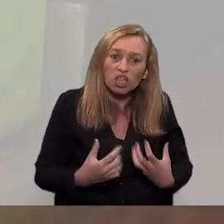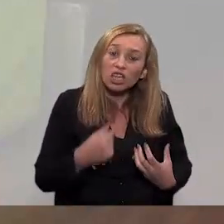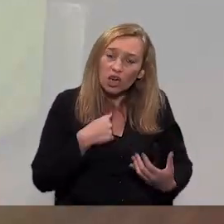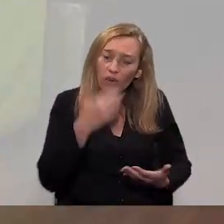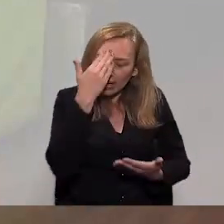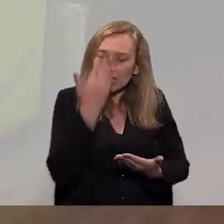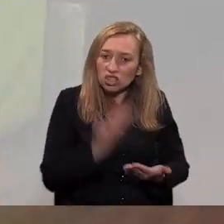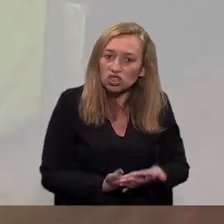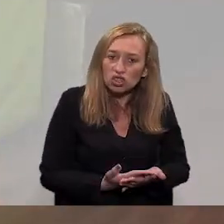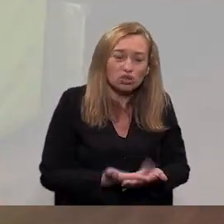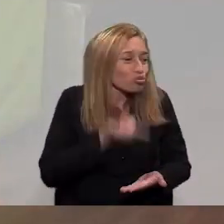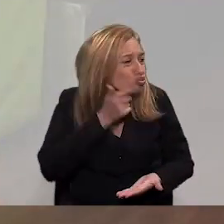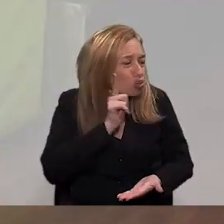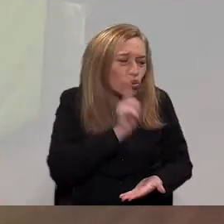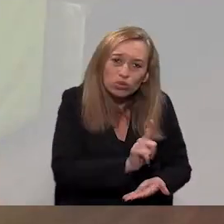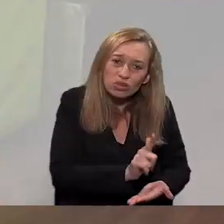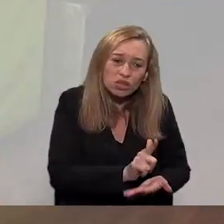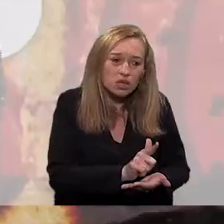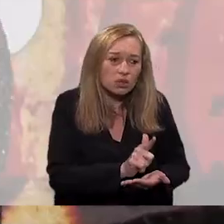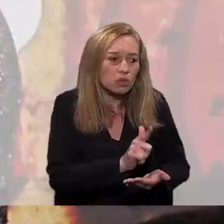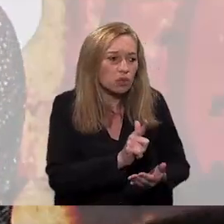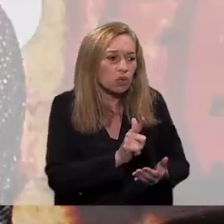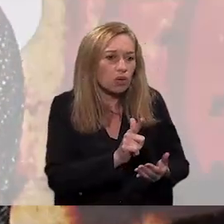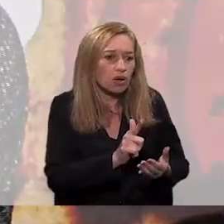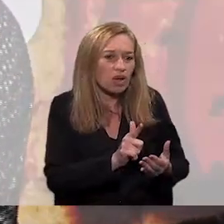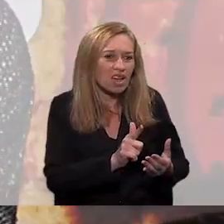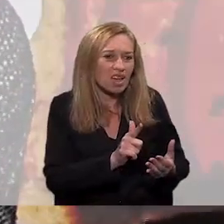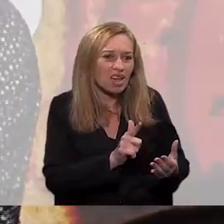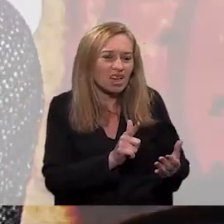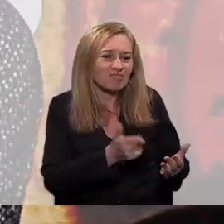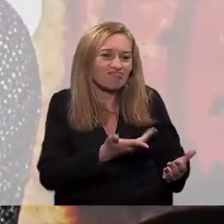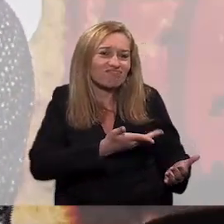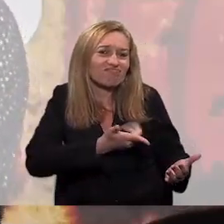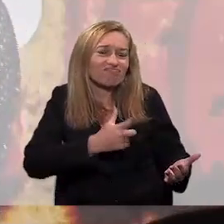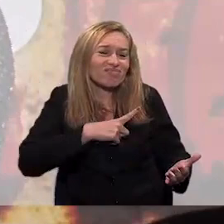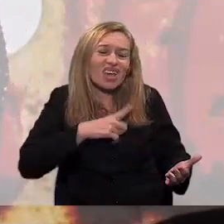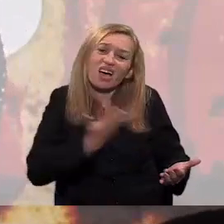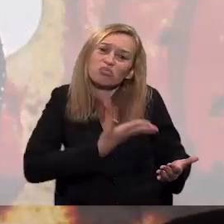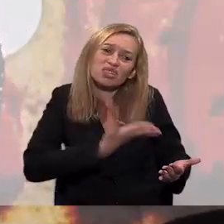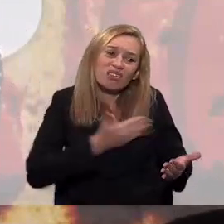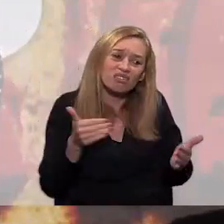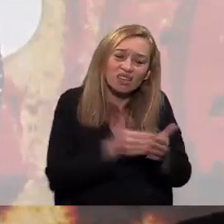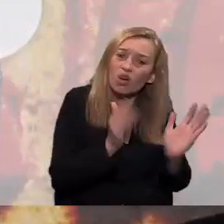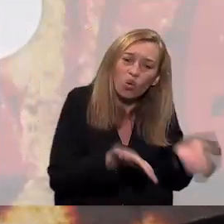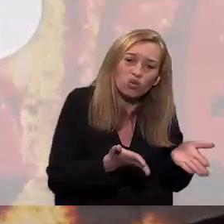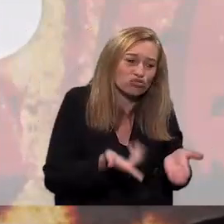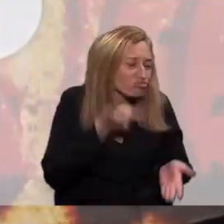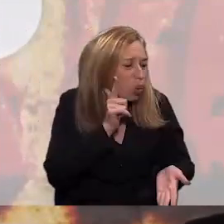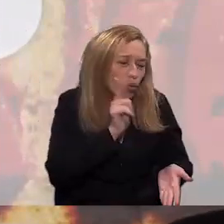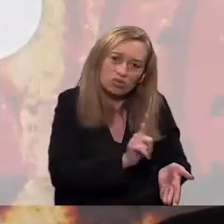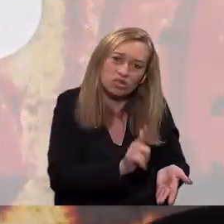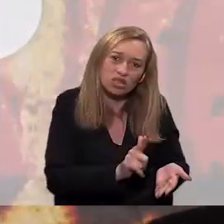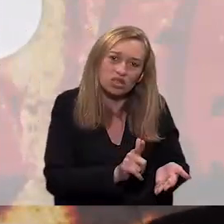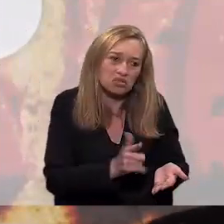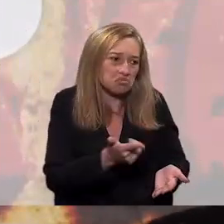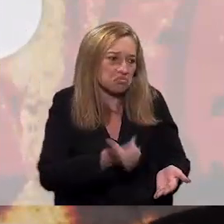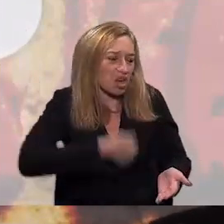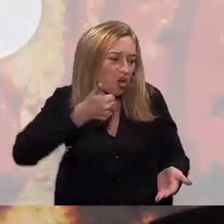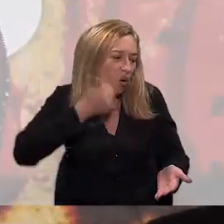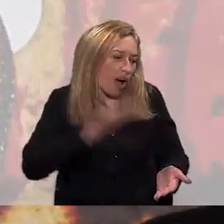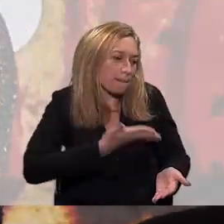Foi ofendida de várias formas, né? Sim, que aí eu não consegui criar laços de amizade. Até hoje, assim, eu não